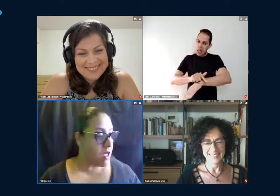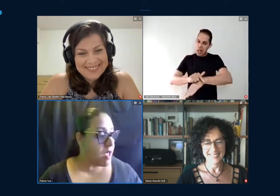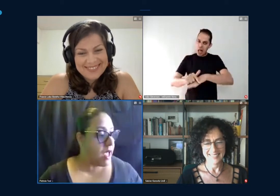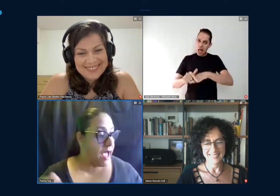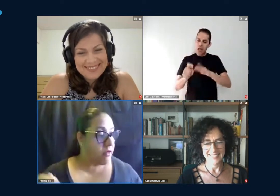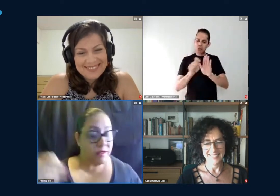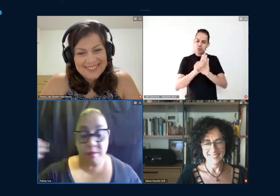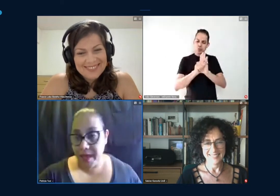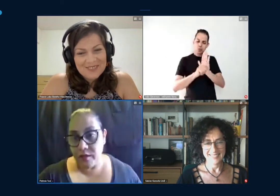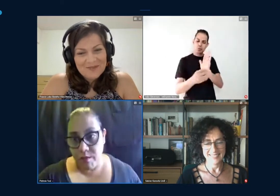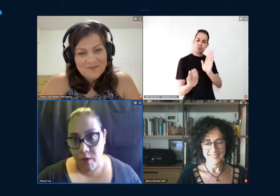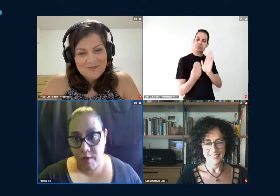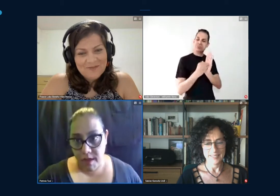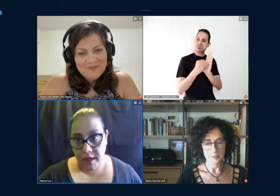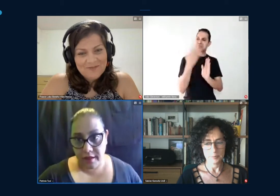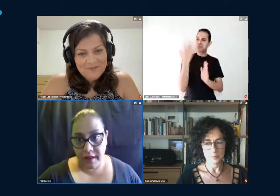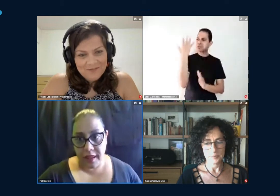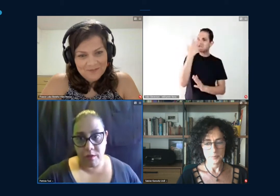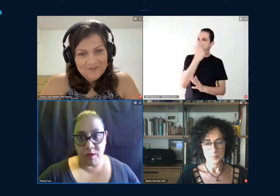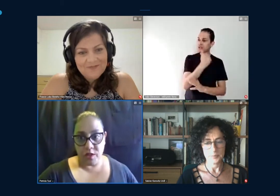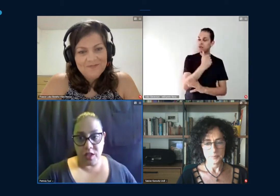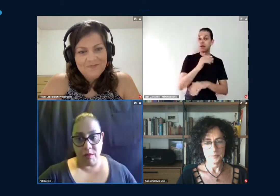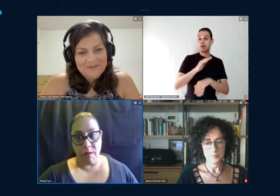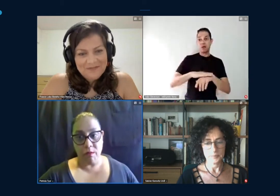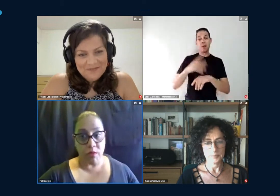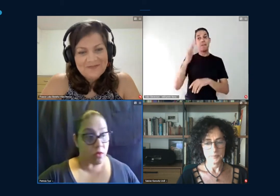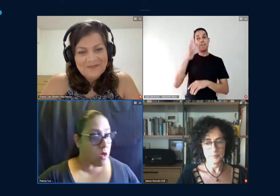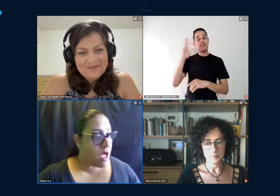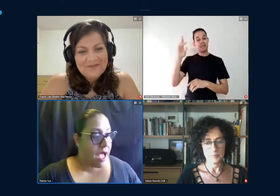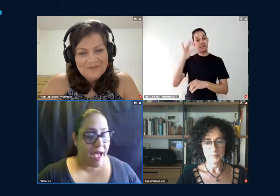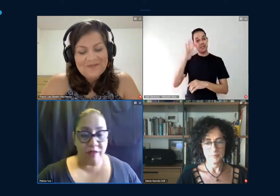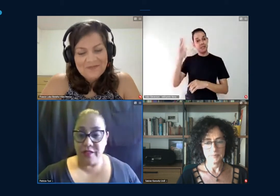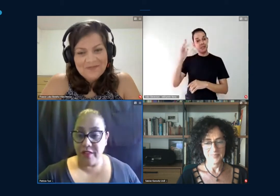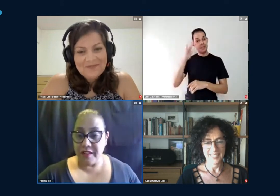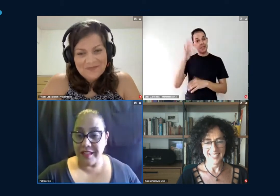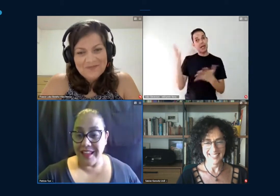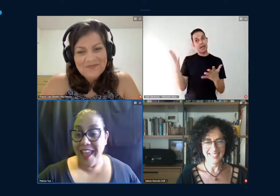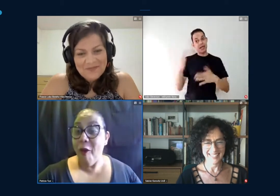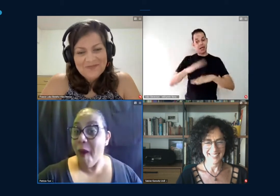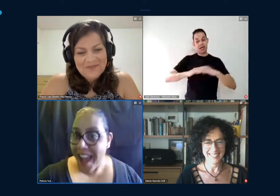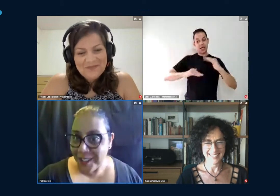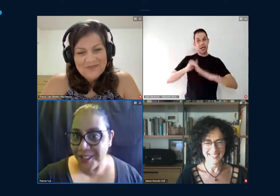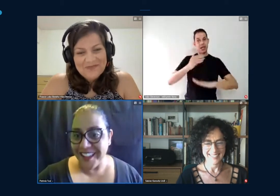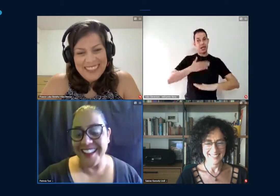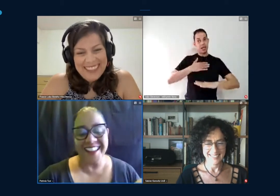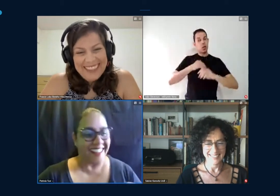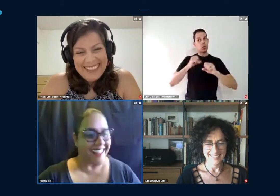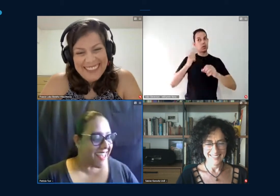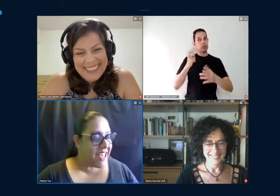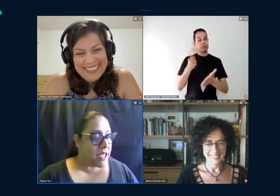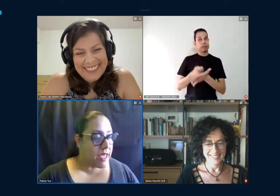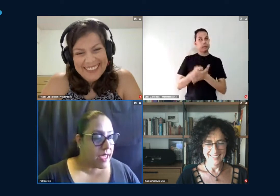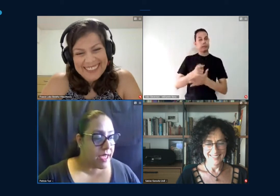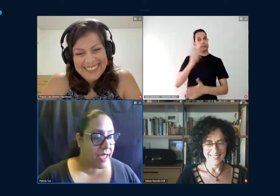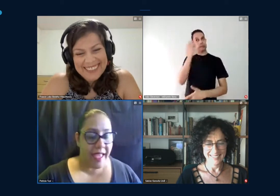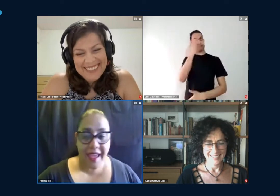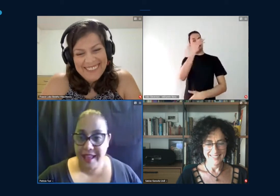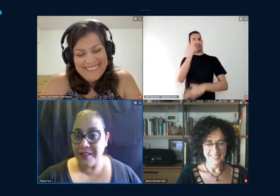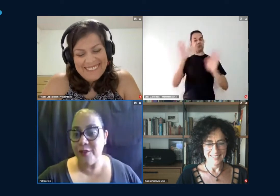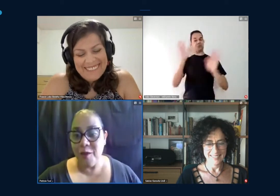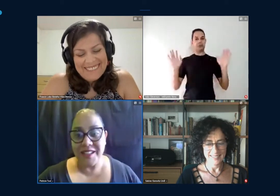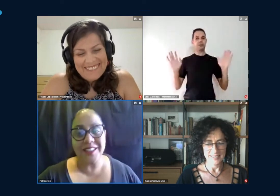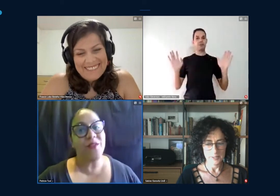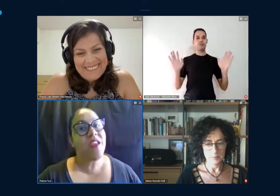escrever. Aí você pensa um pouco em mim, no meu sistema meio bruto, aí você fala assim, eu acho que